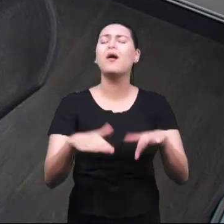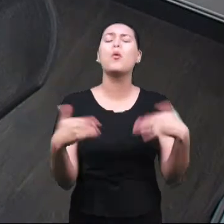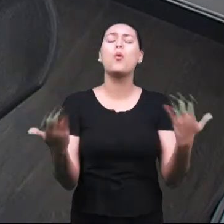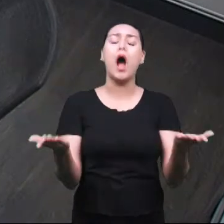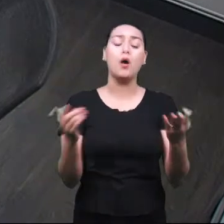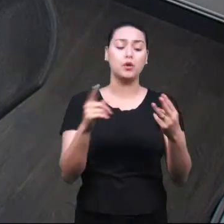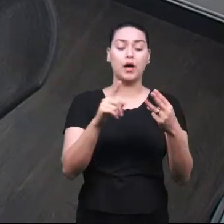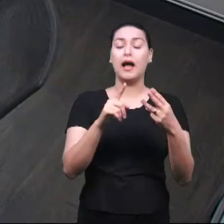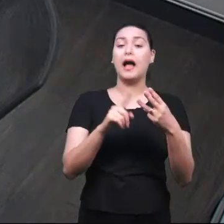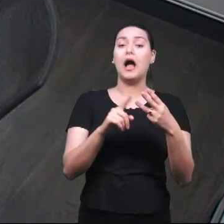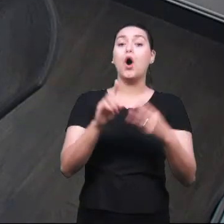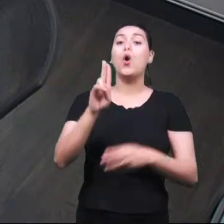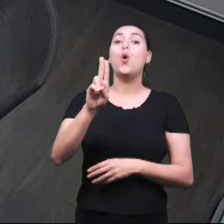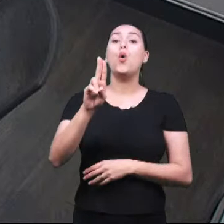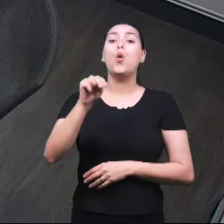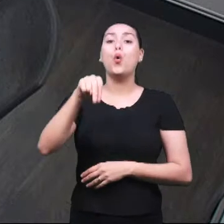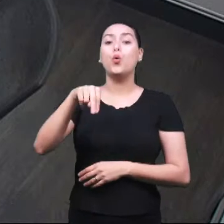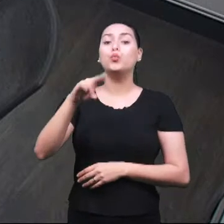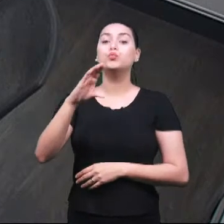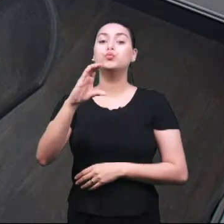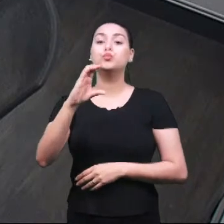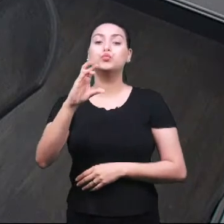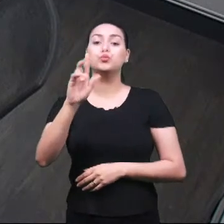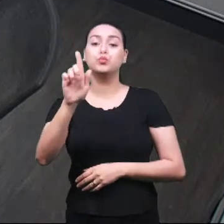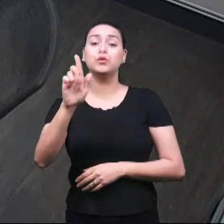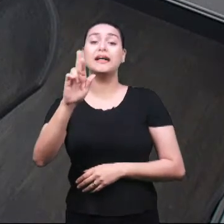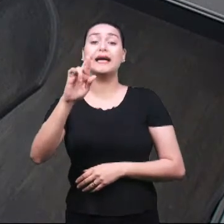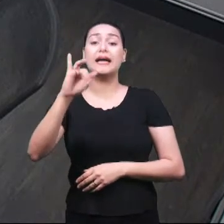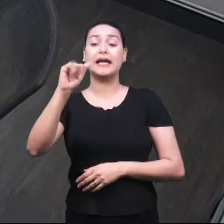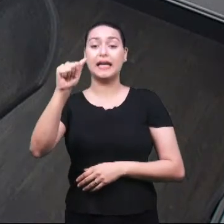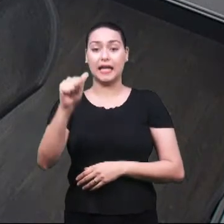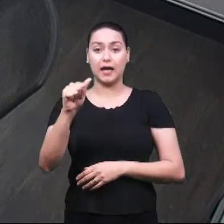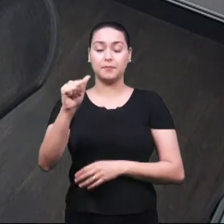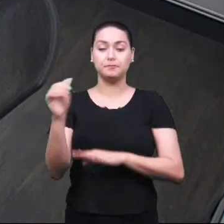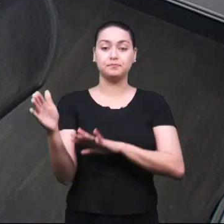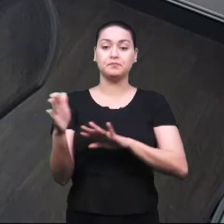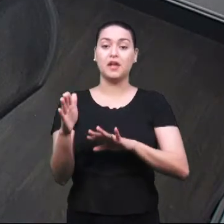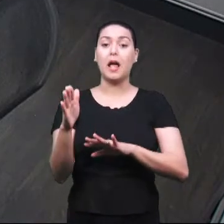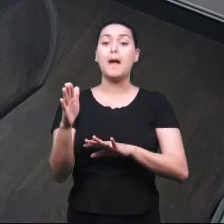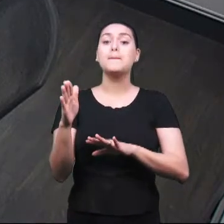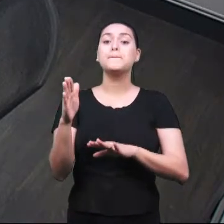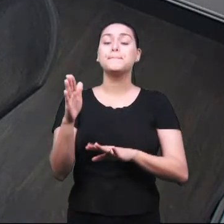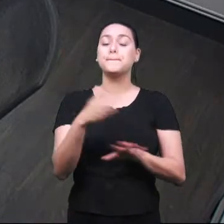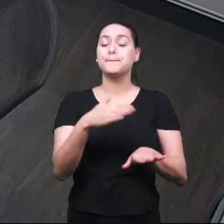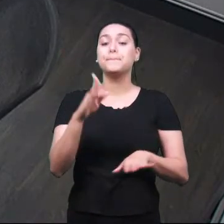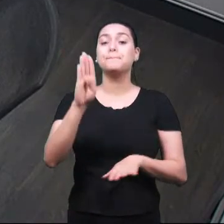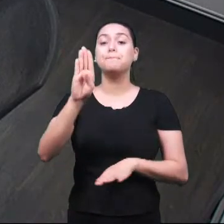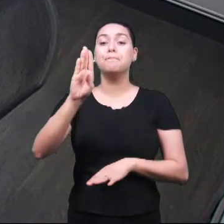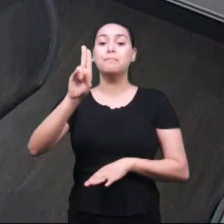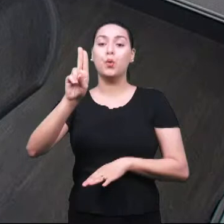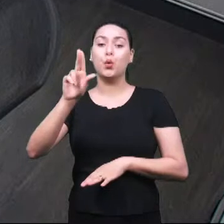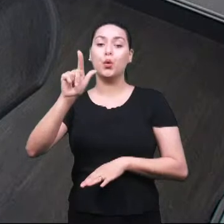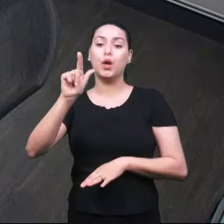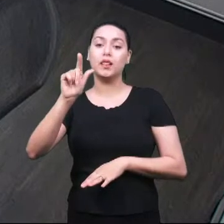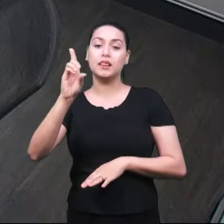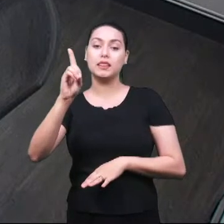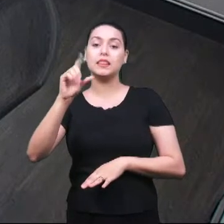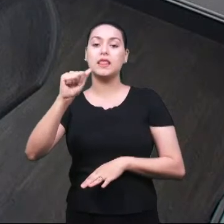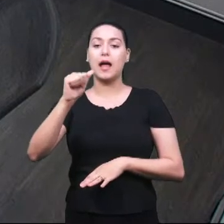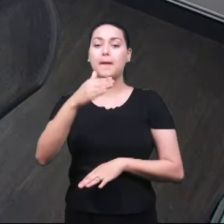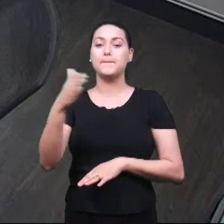Lá tem igreja também? Nós temos um grupo, sim, nós temos um grupo que se reúne lá em Budapeste. Inclusive eu estive lá agora em